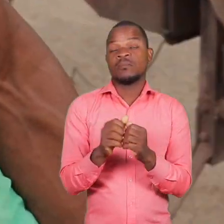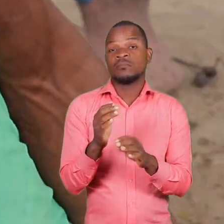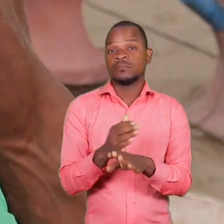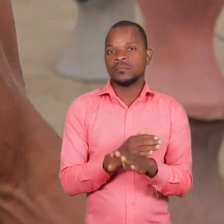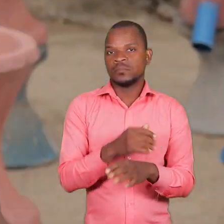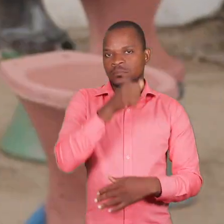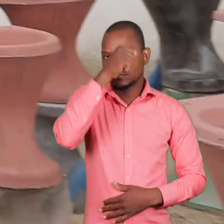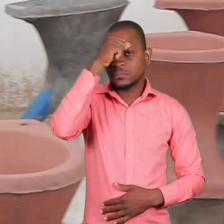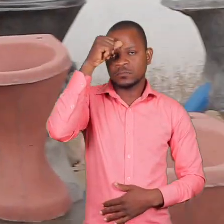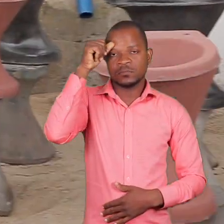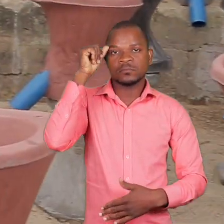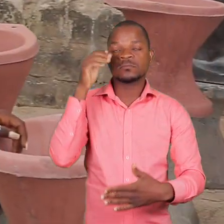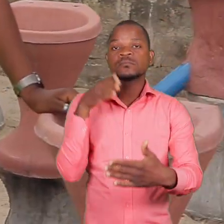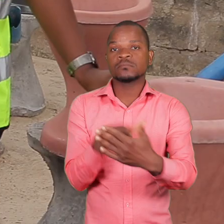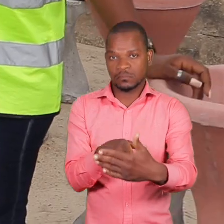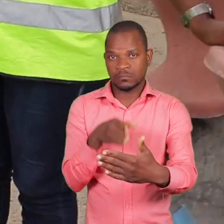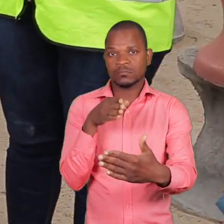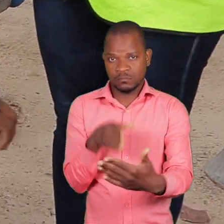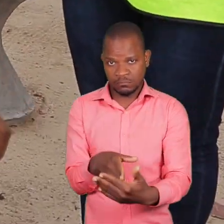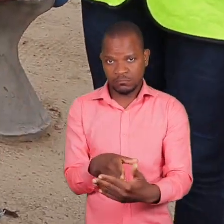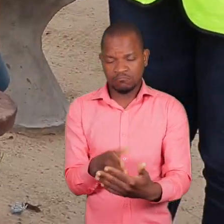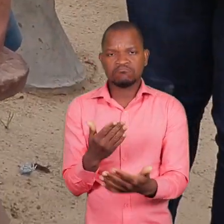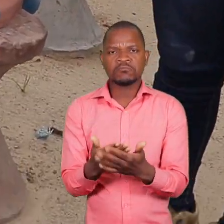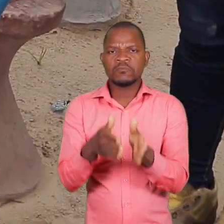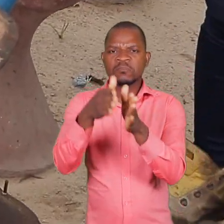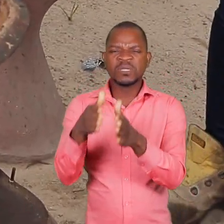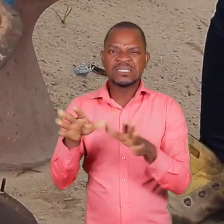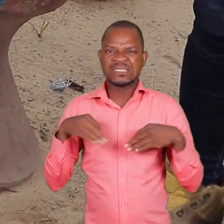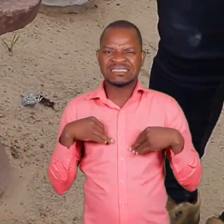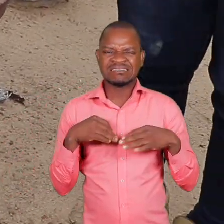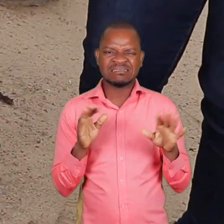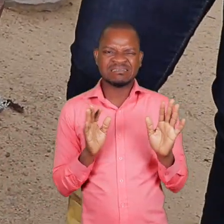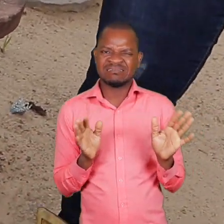as pessoas demoraram um bocadinho a aceitar um produto novo.